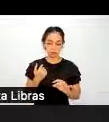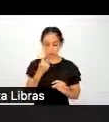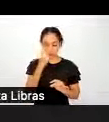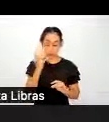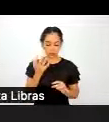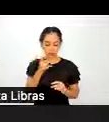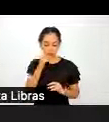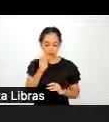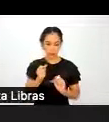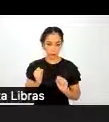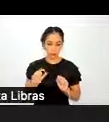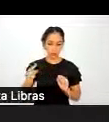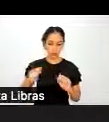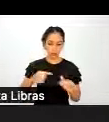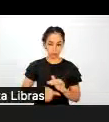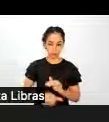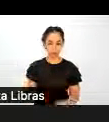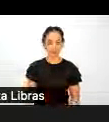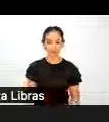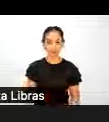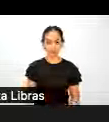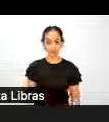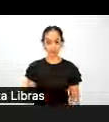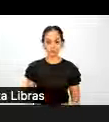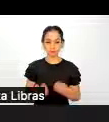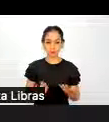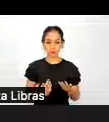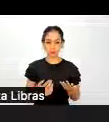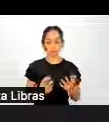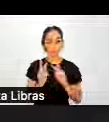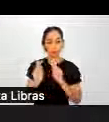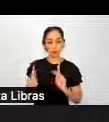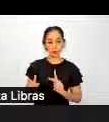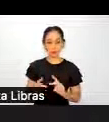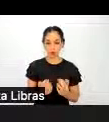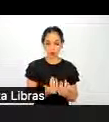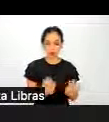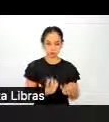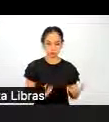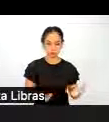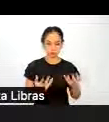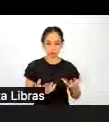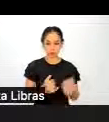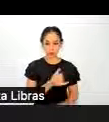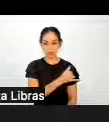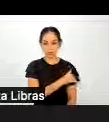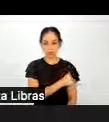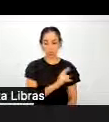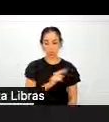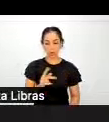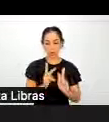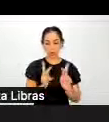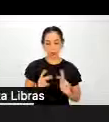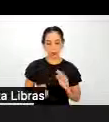pode aprofundar. Então, o programa Hortas Cariocas, ele é um programa de criação de hortas